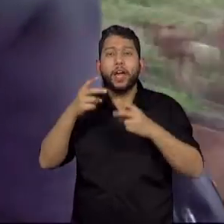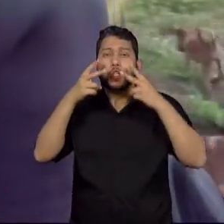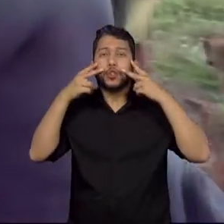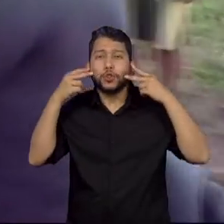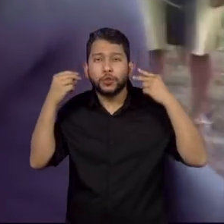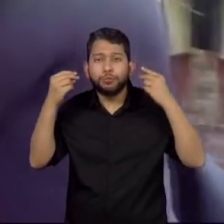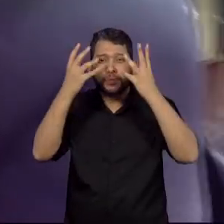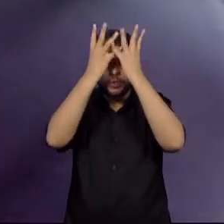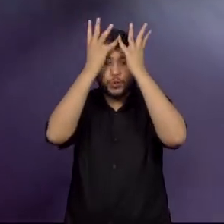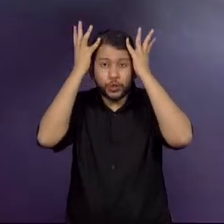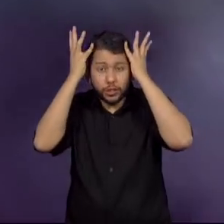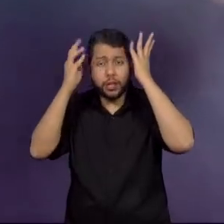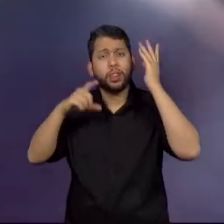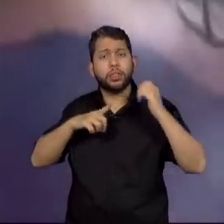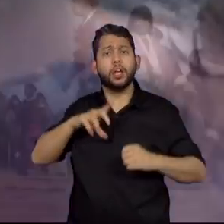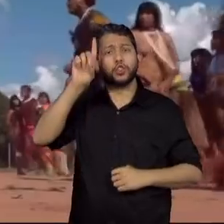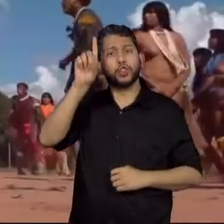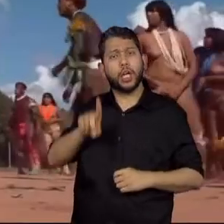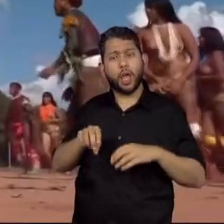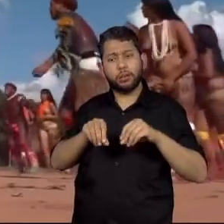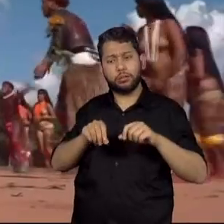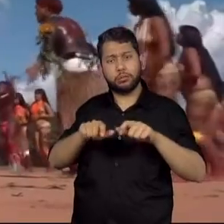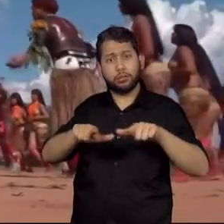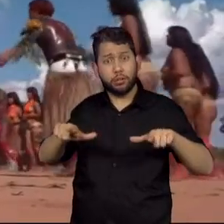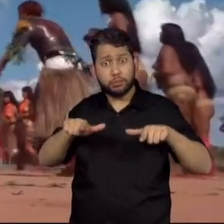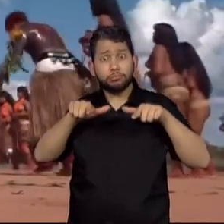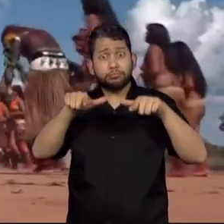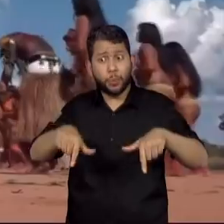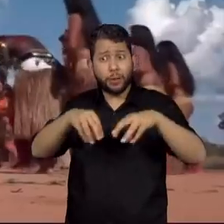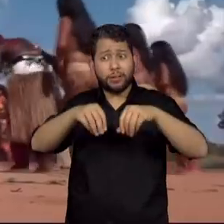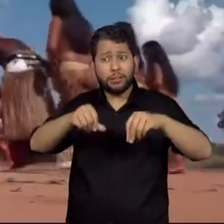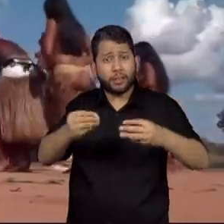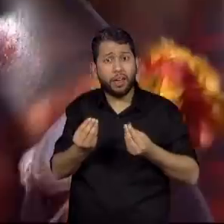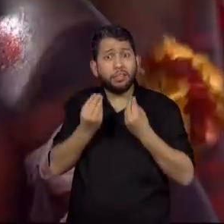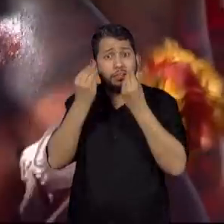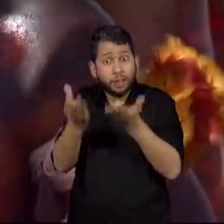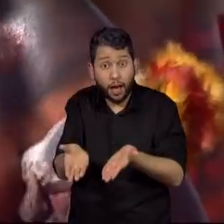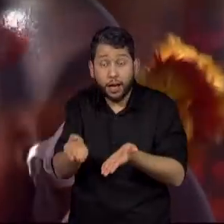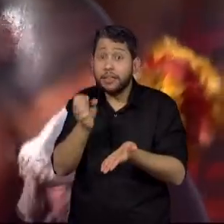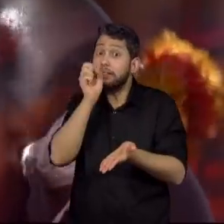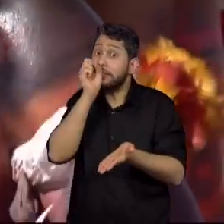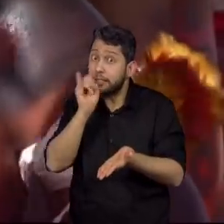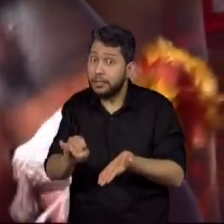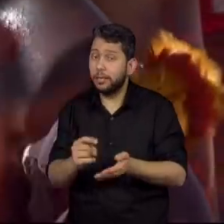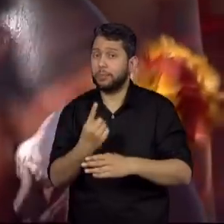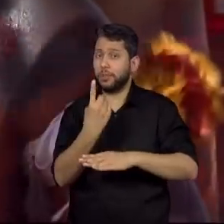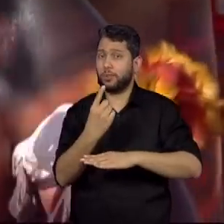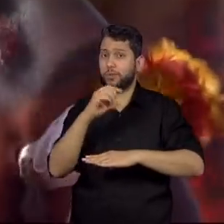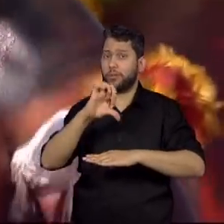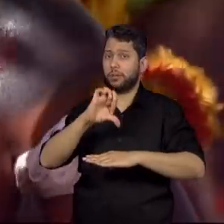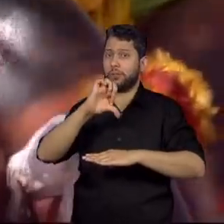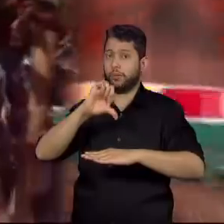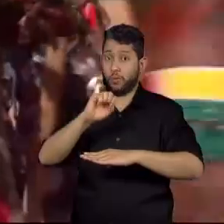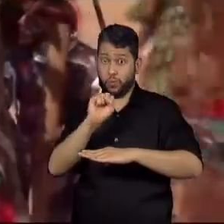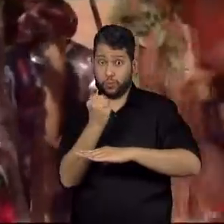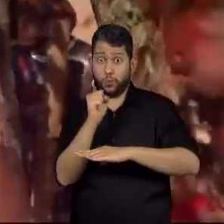teriam direito às terras que já eram ocupadas por eles antes da promulgação da Constituição